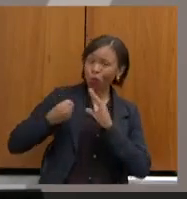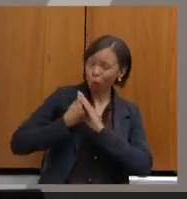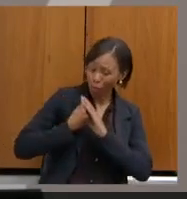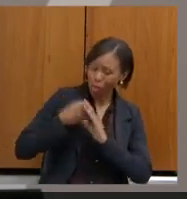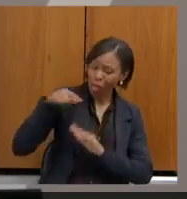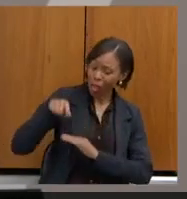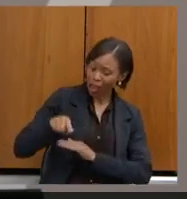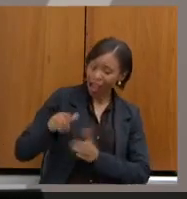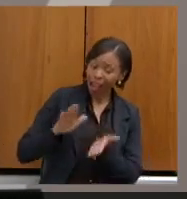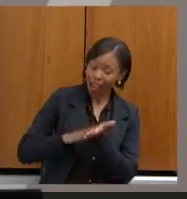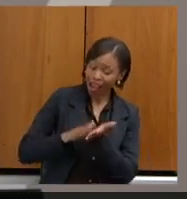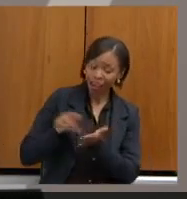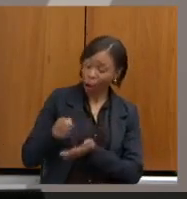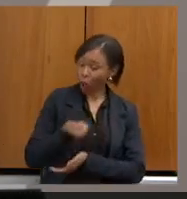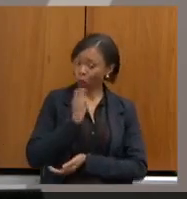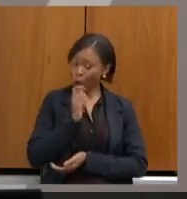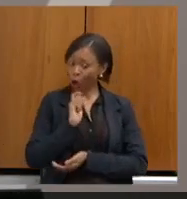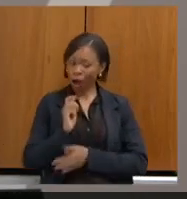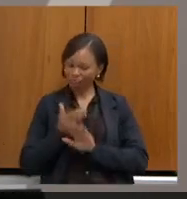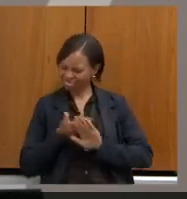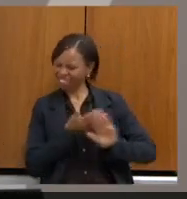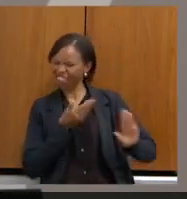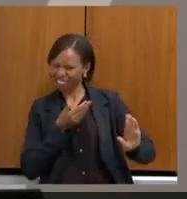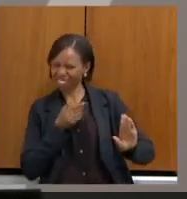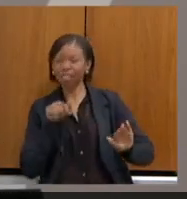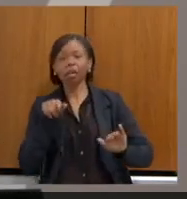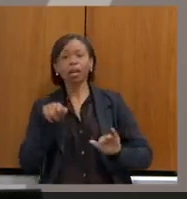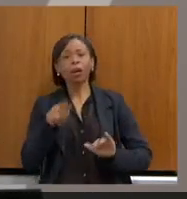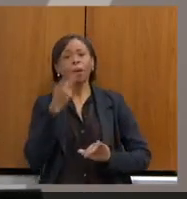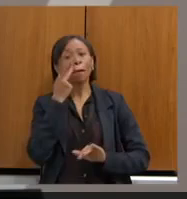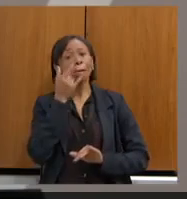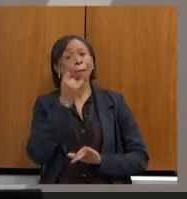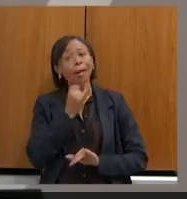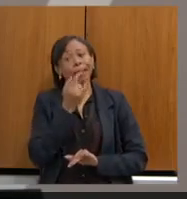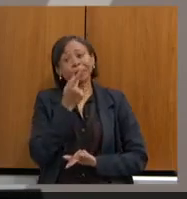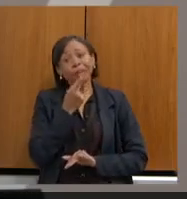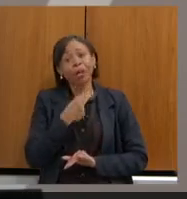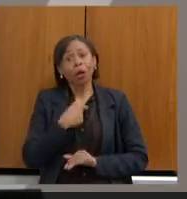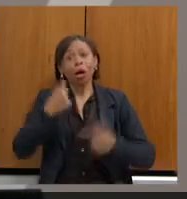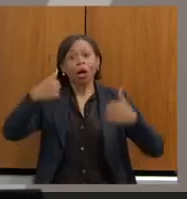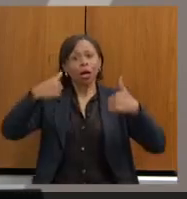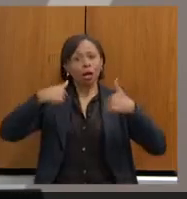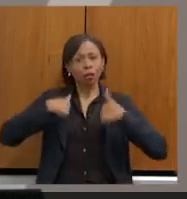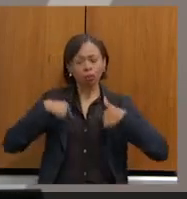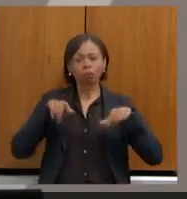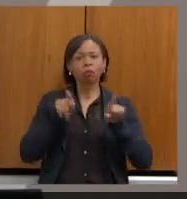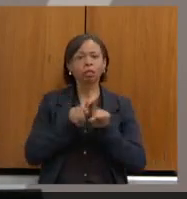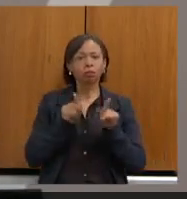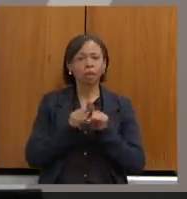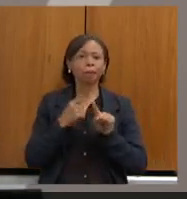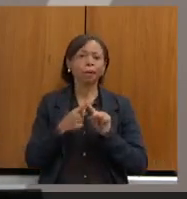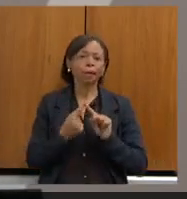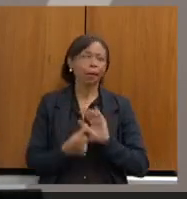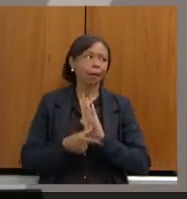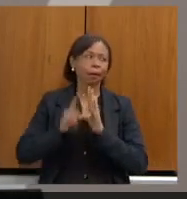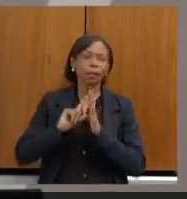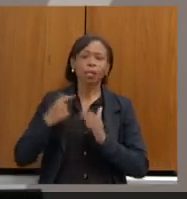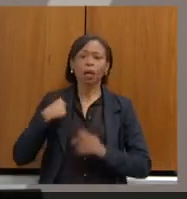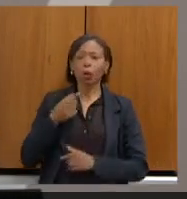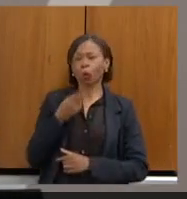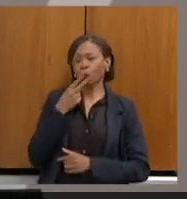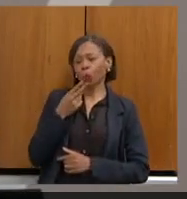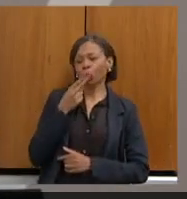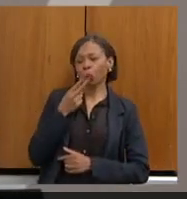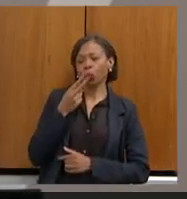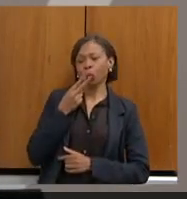das drogas né Aí ele o pai dele falou assim Inclusive eu esse eu fumava muito E essa